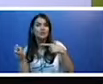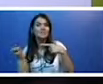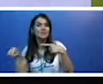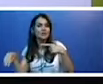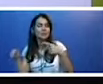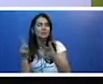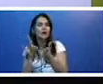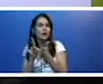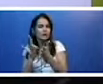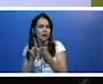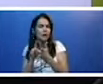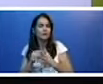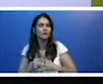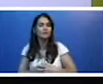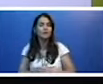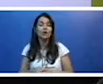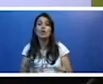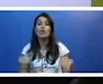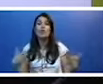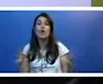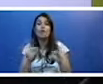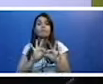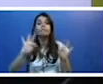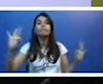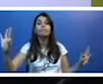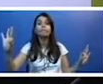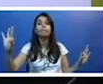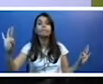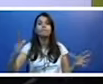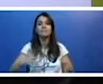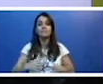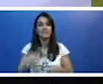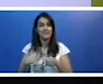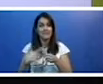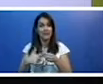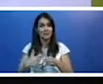real. Qual que é a distância real entre essas cidades?